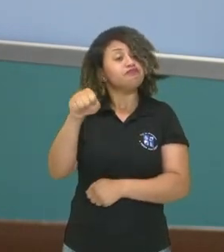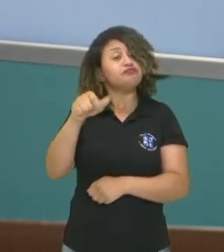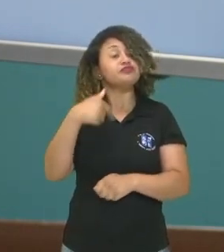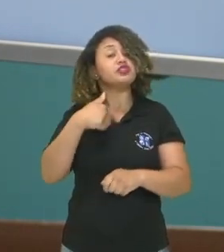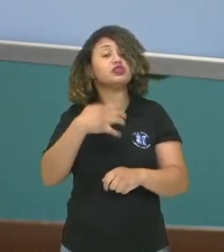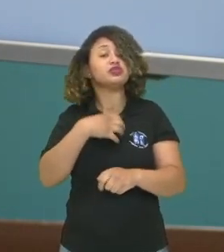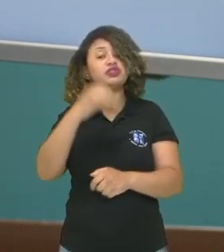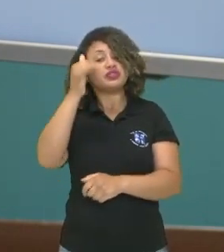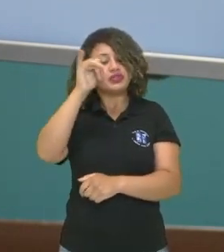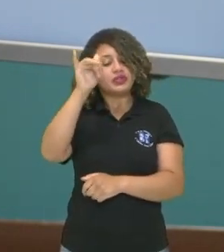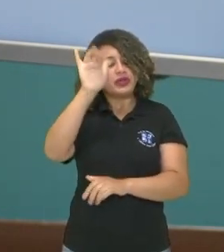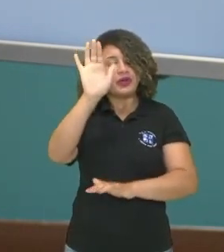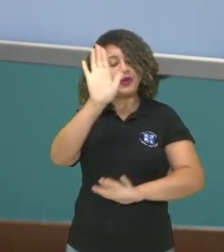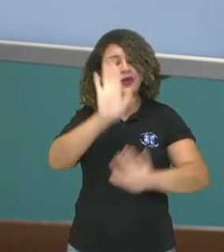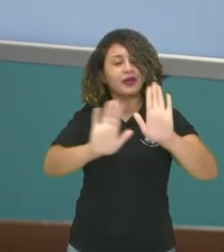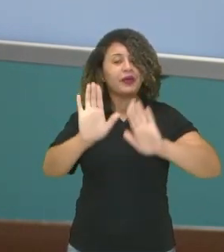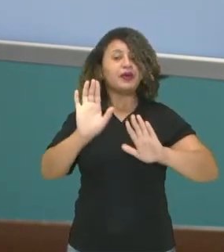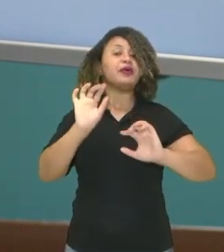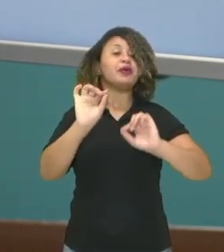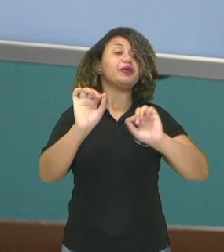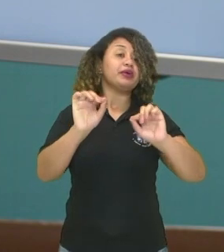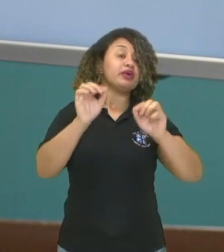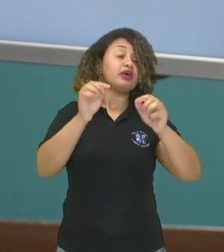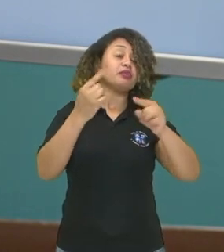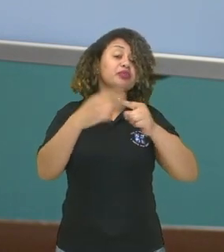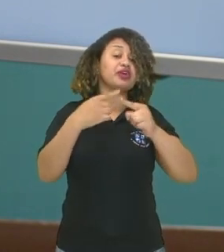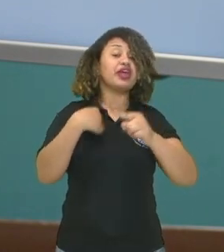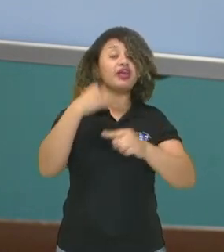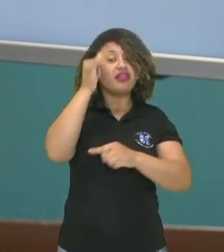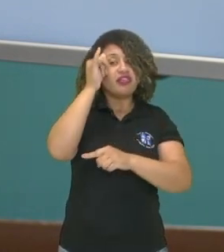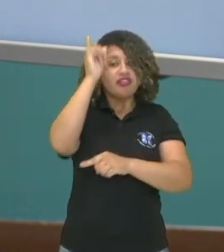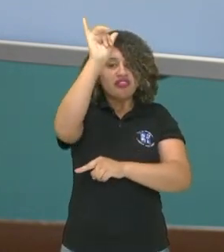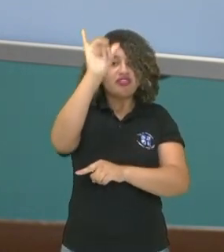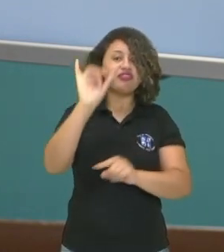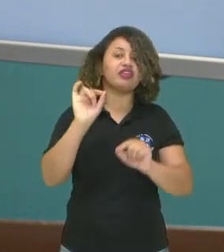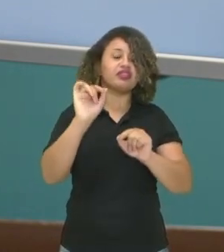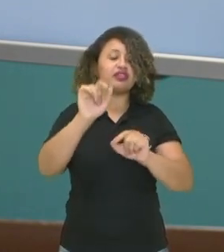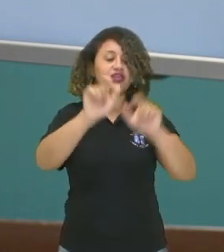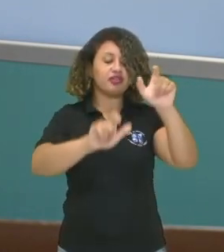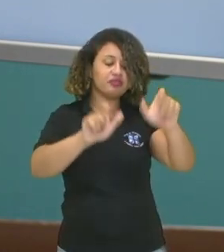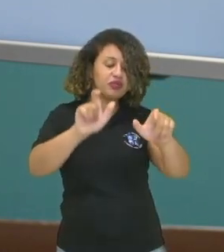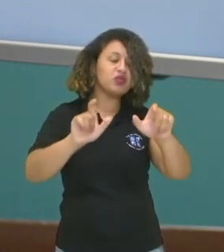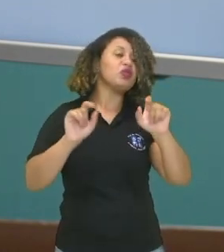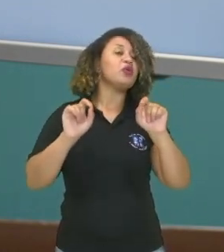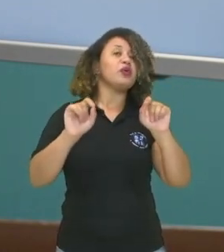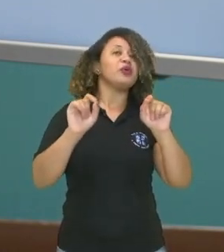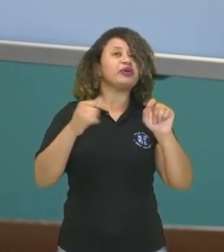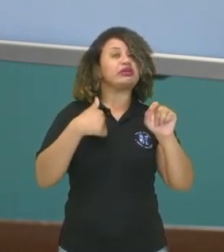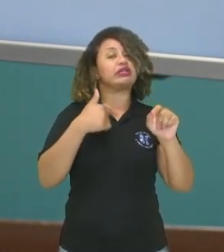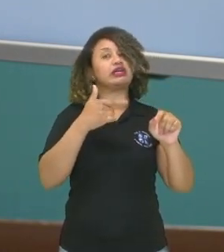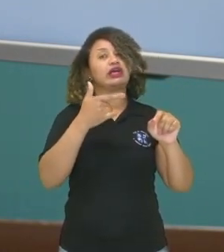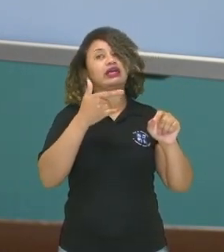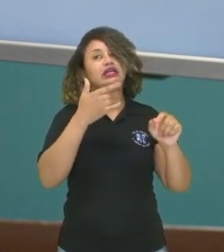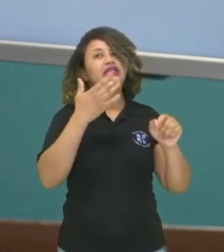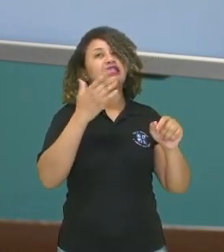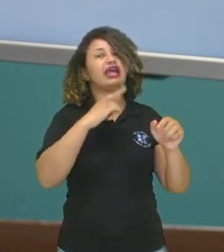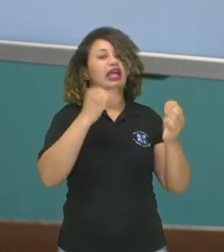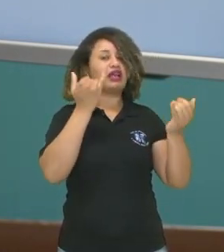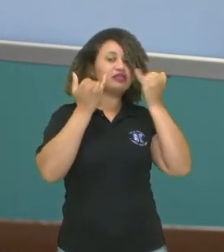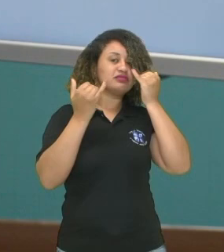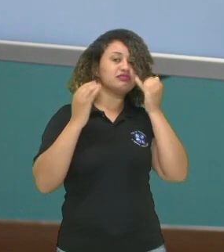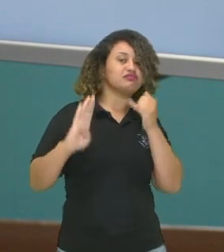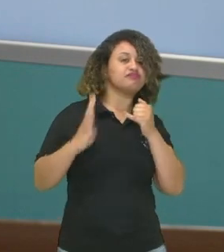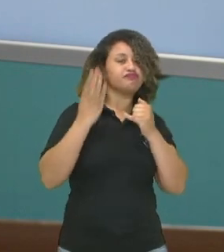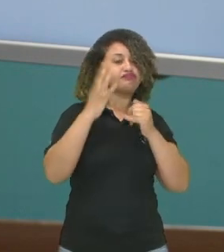precauções são justificadas porque previnem, né? Evitam que a pessoa seja enganada e tenha aí a